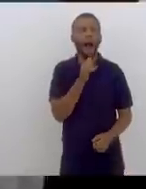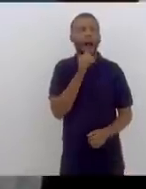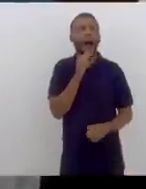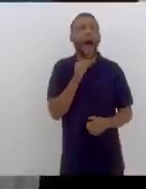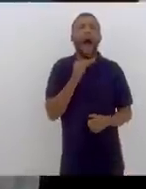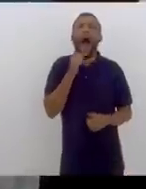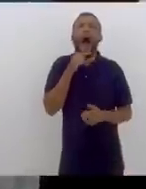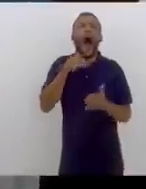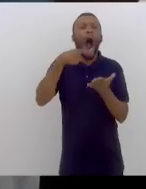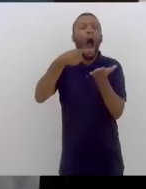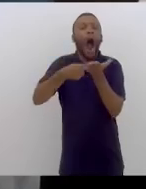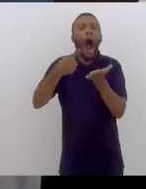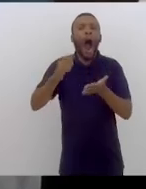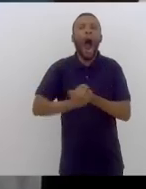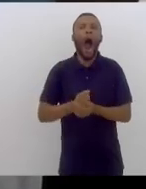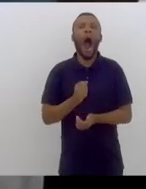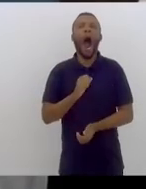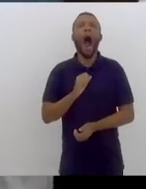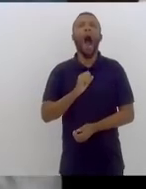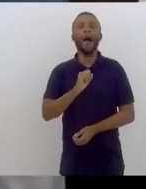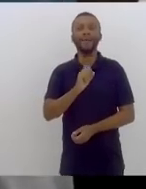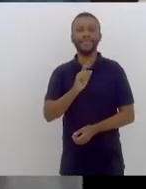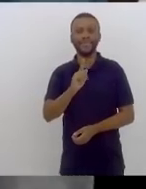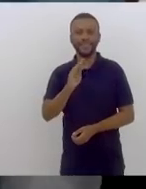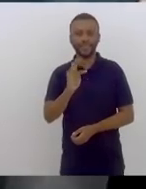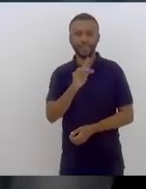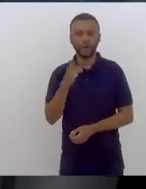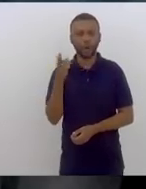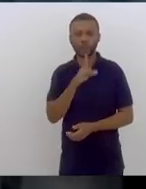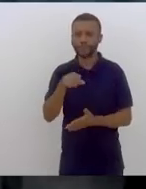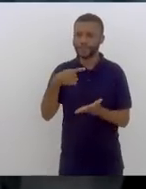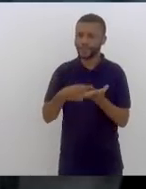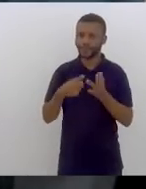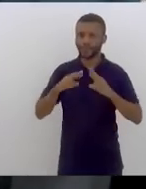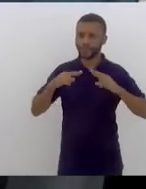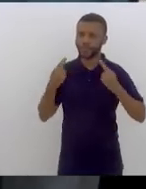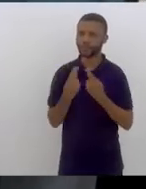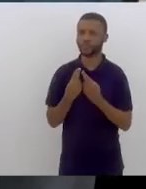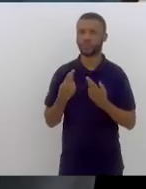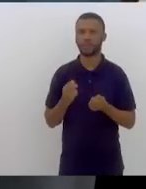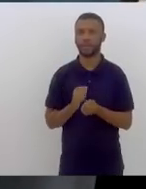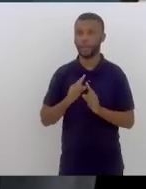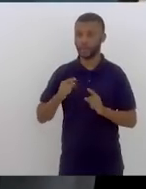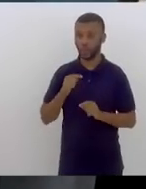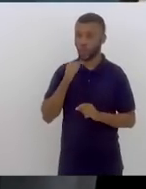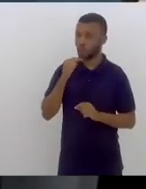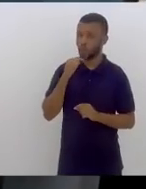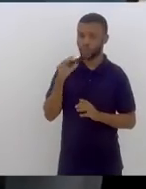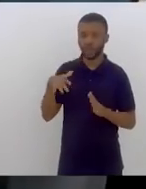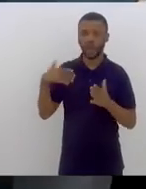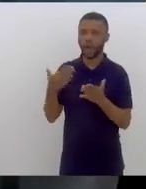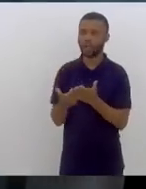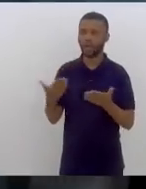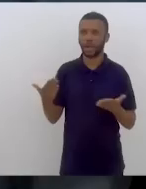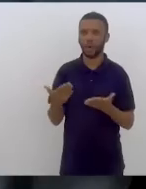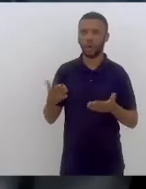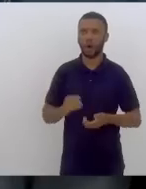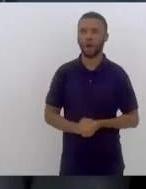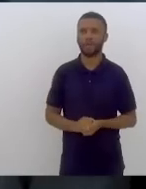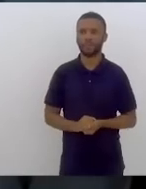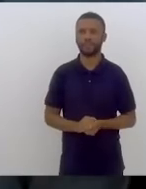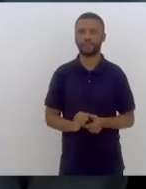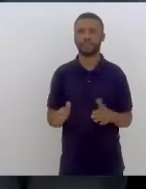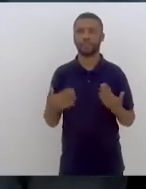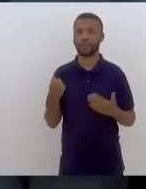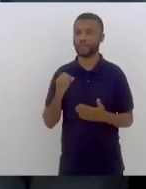consegue o Sargento Valentim conseguiu essa reunião com Coronel Assis mas eu não consegui ainda então se